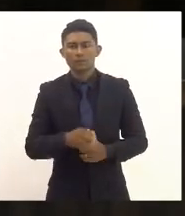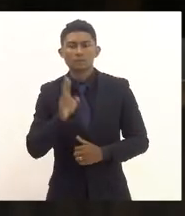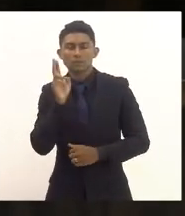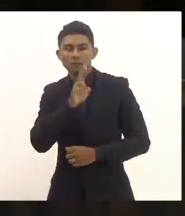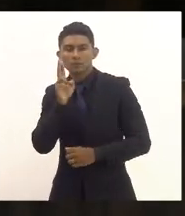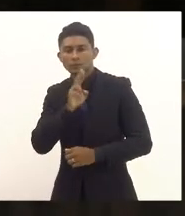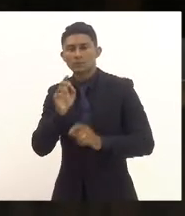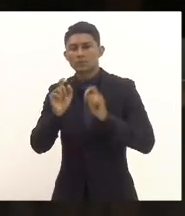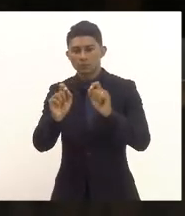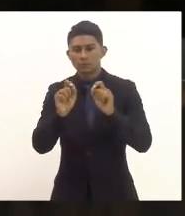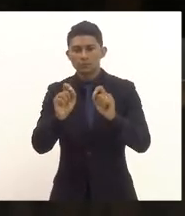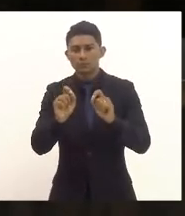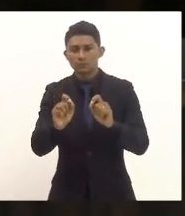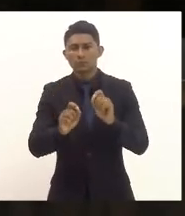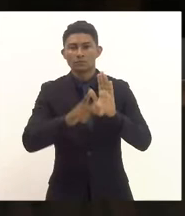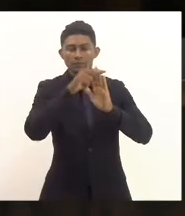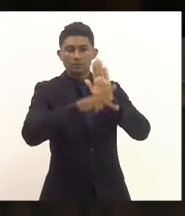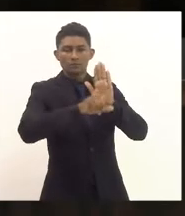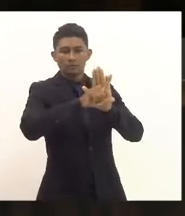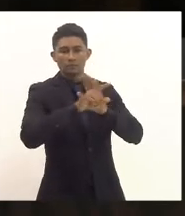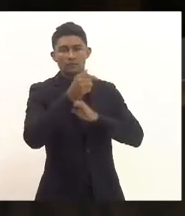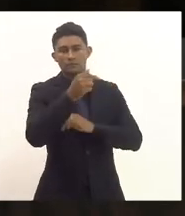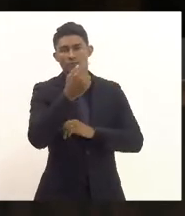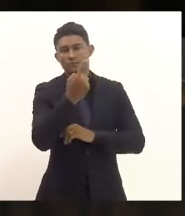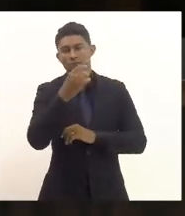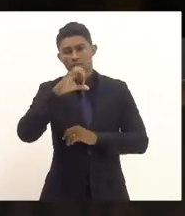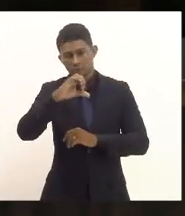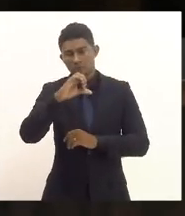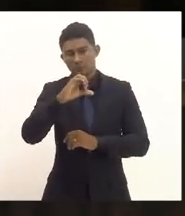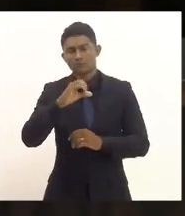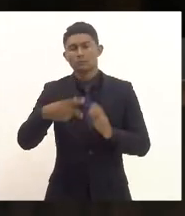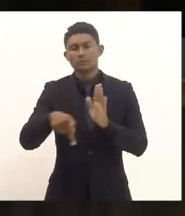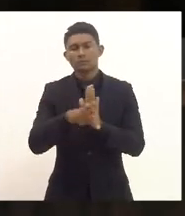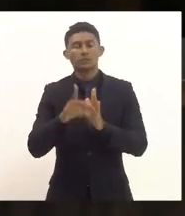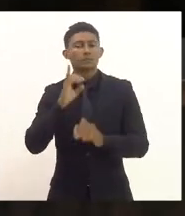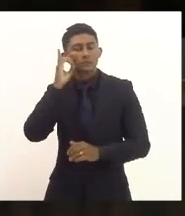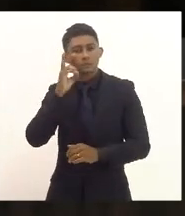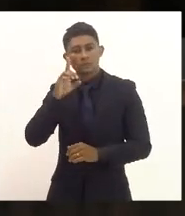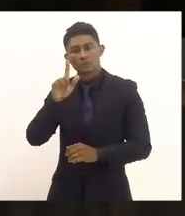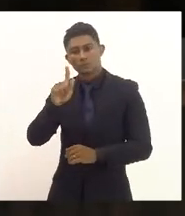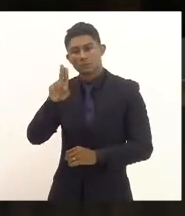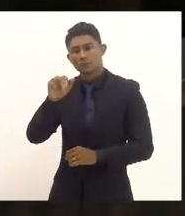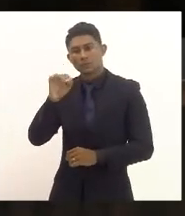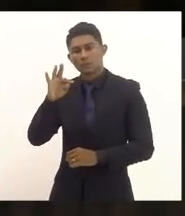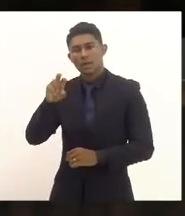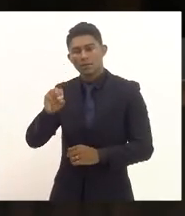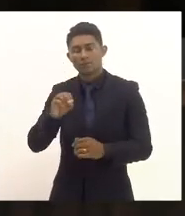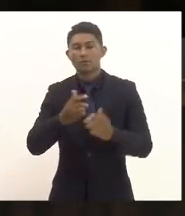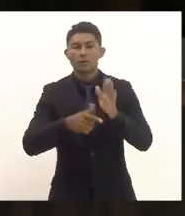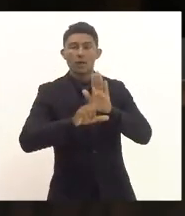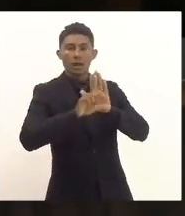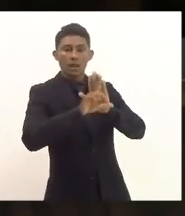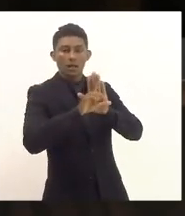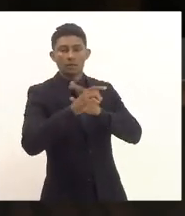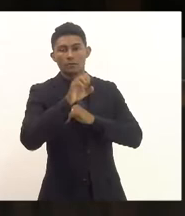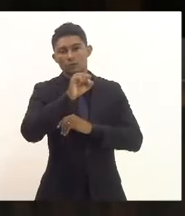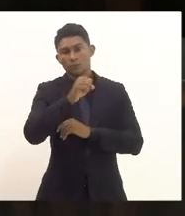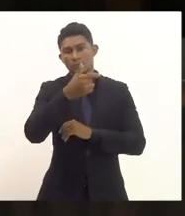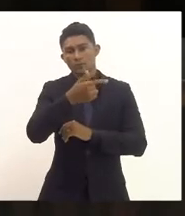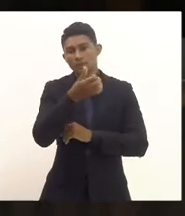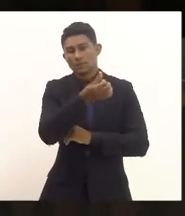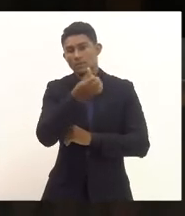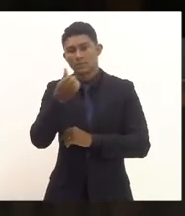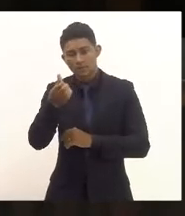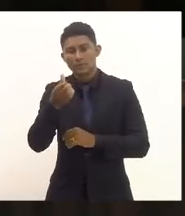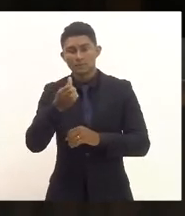única projeto de lei 711de 19 de autoria Deputado Gustavo tutuca que altera Lei 8666 de